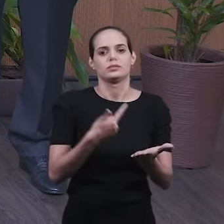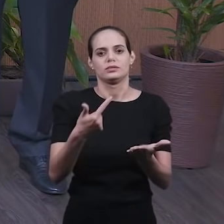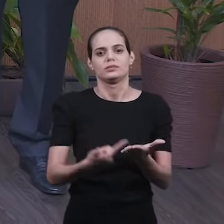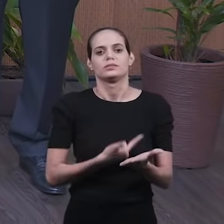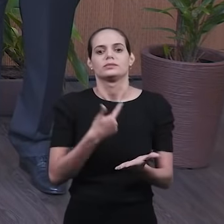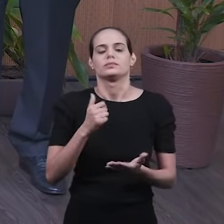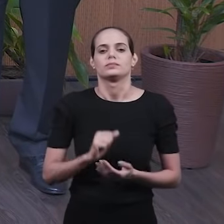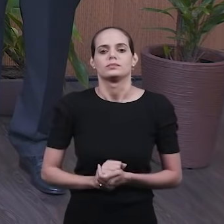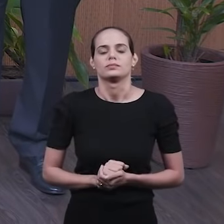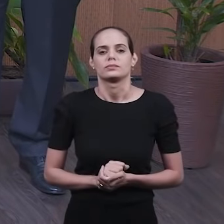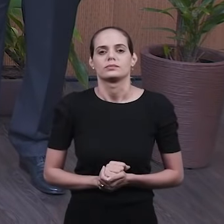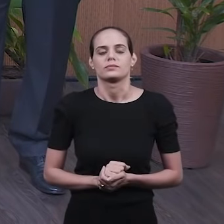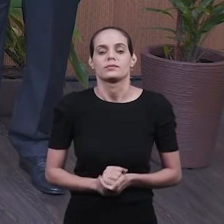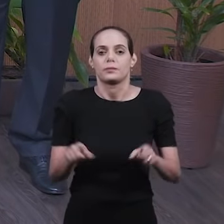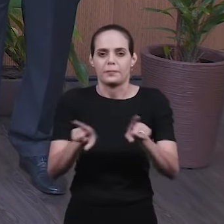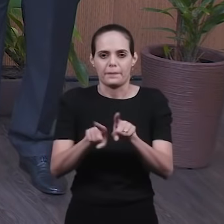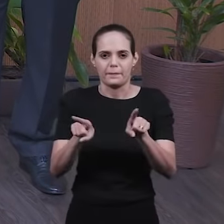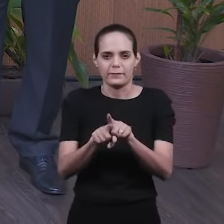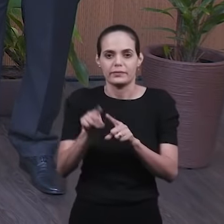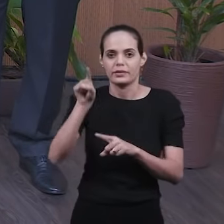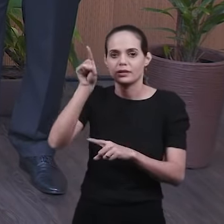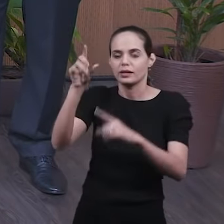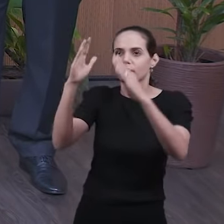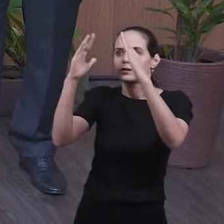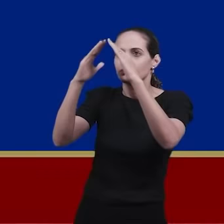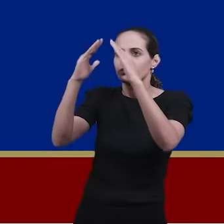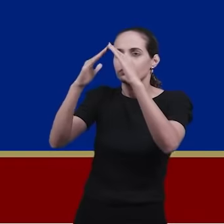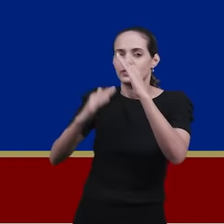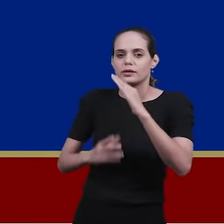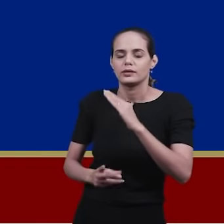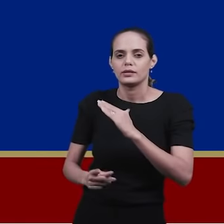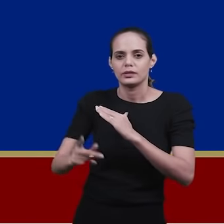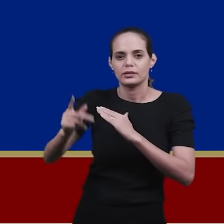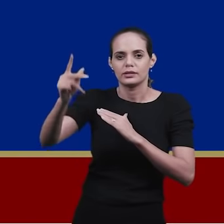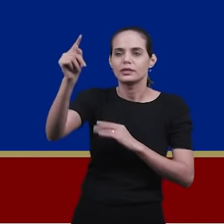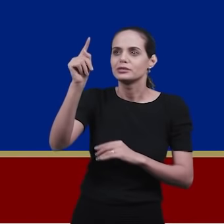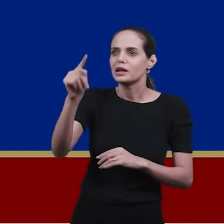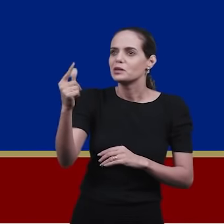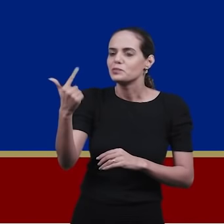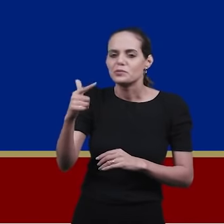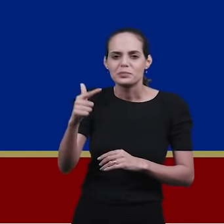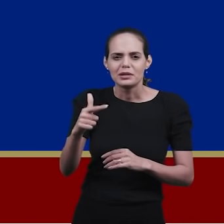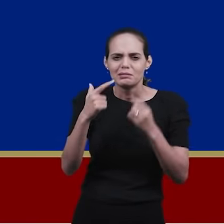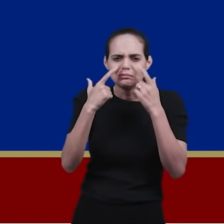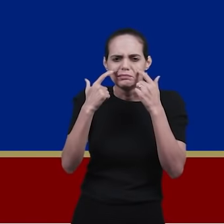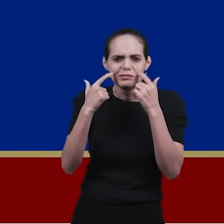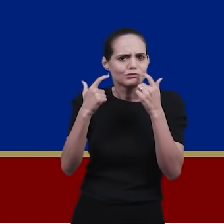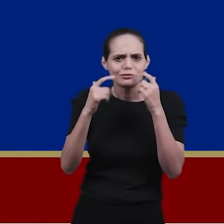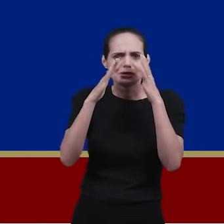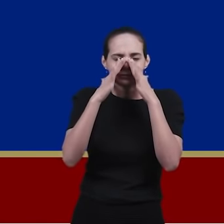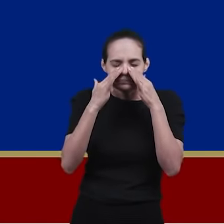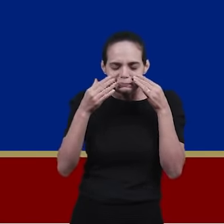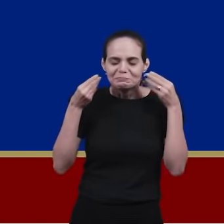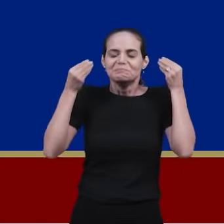também viu que na morada celestial não haverá mais choro,